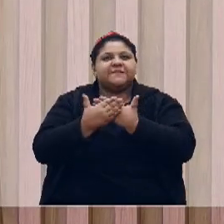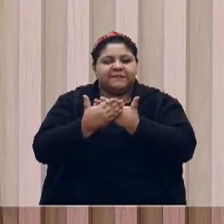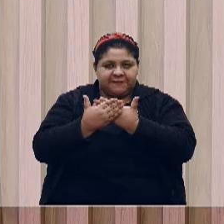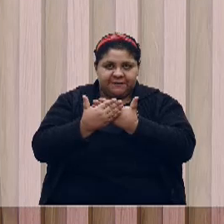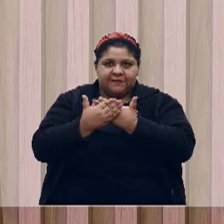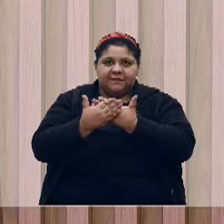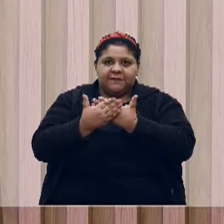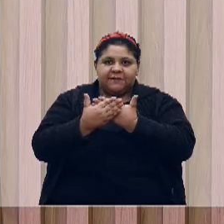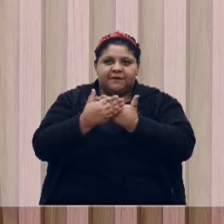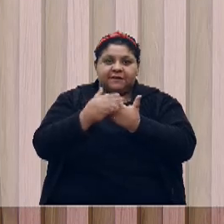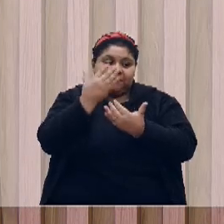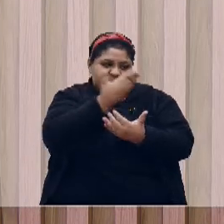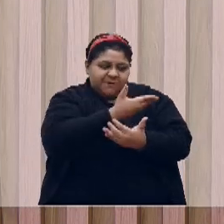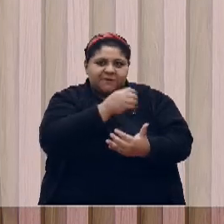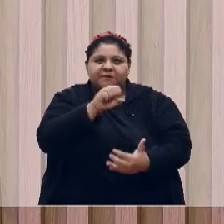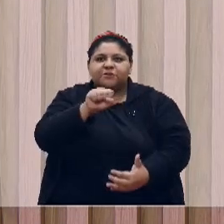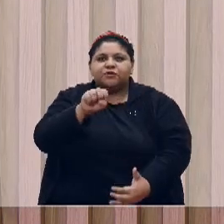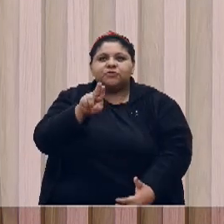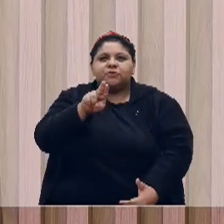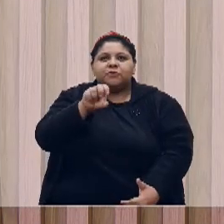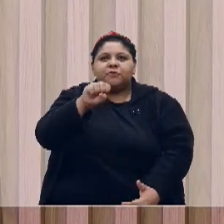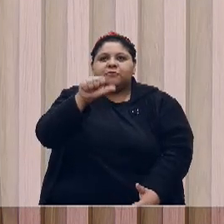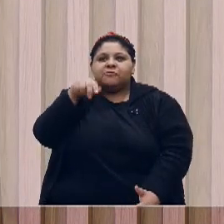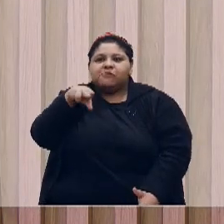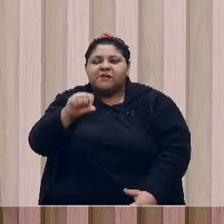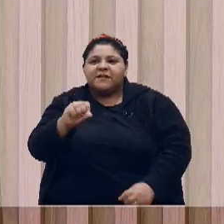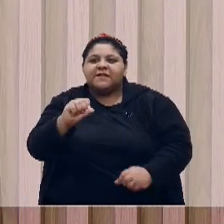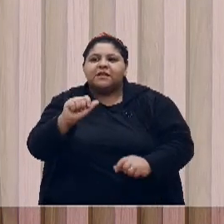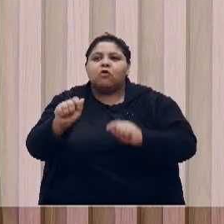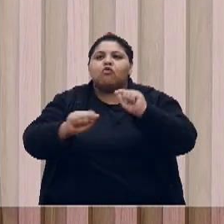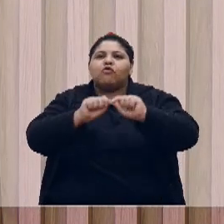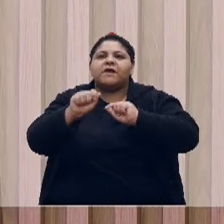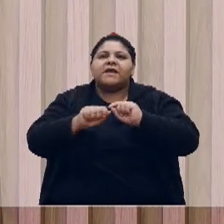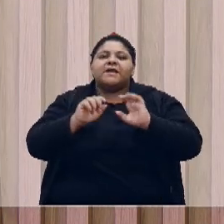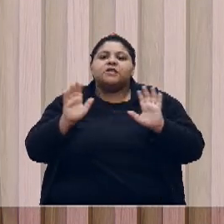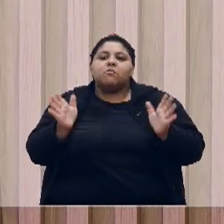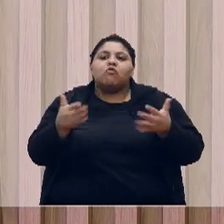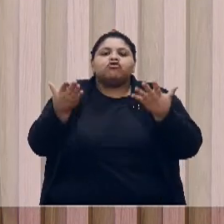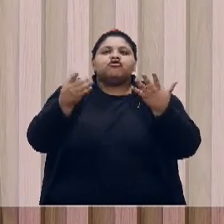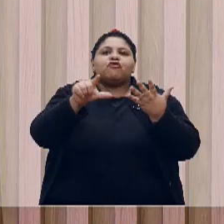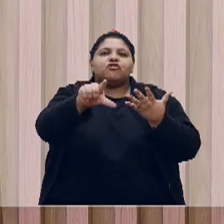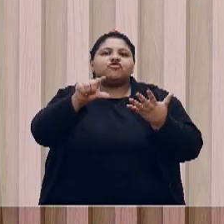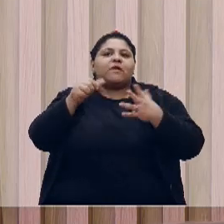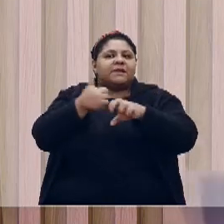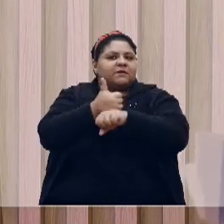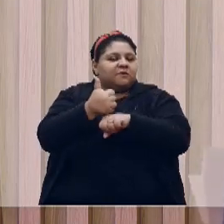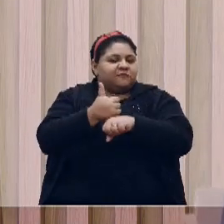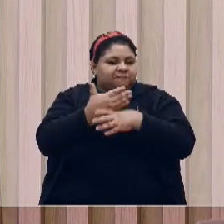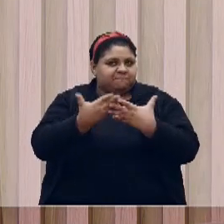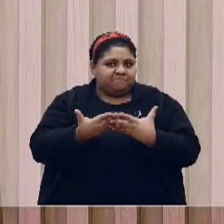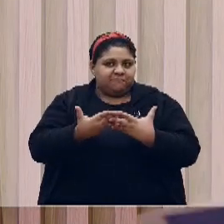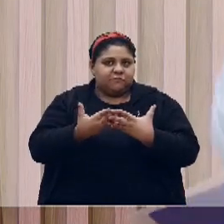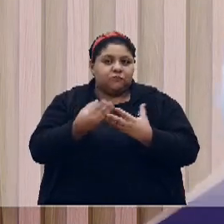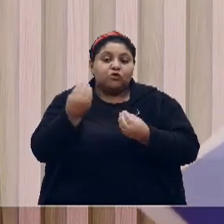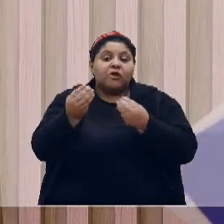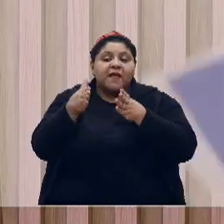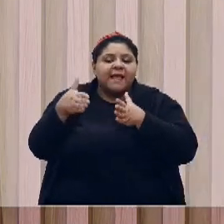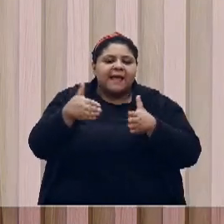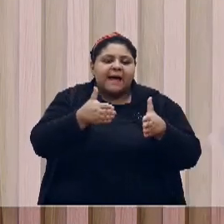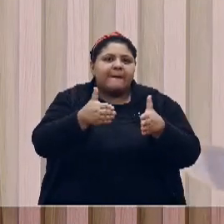com a Suzana, que está aqui do meu lado. A que o motivou a escolher essas profissões, né? Que caminho que